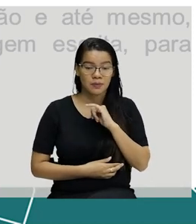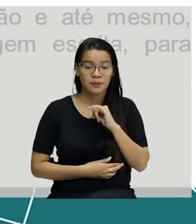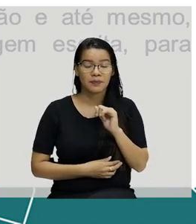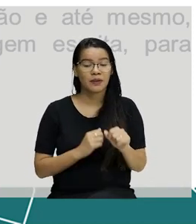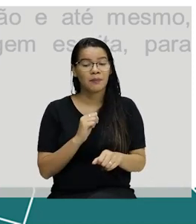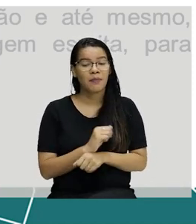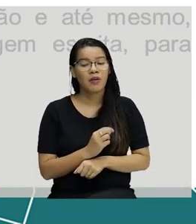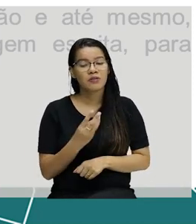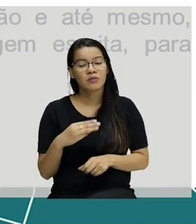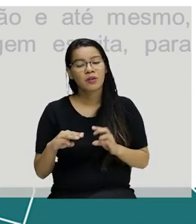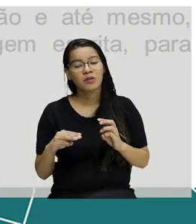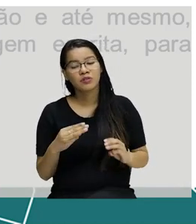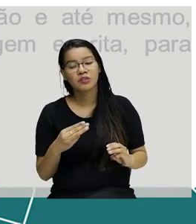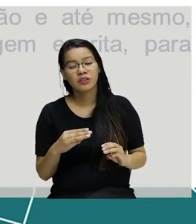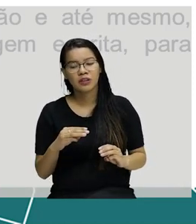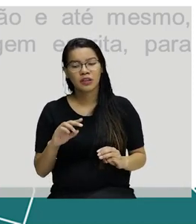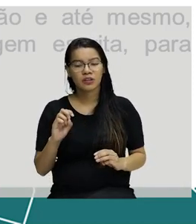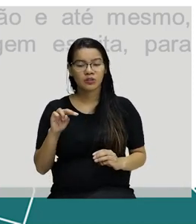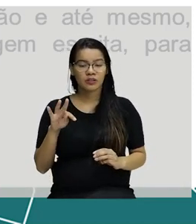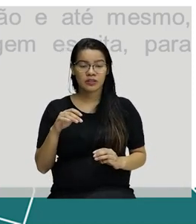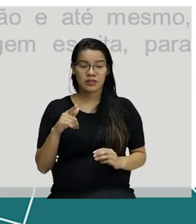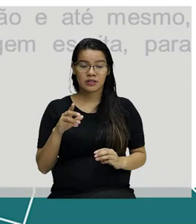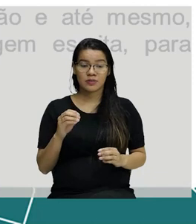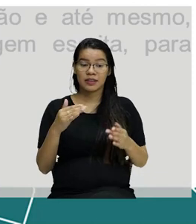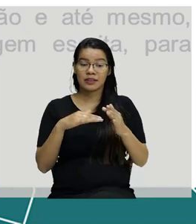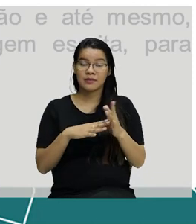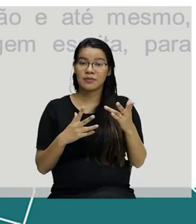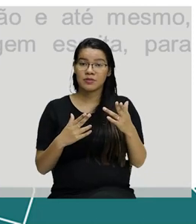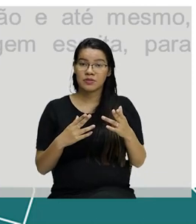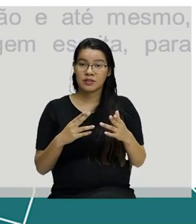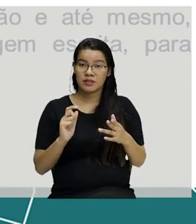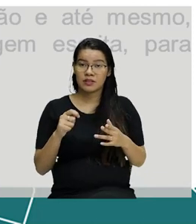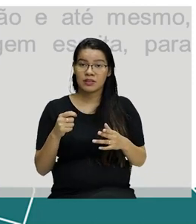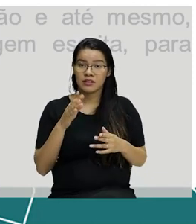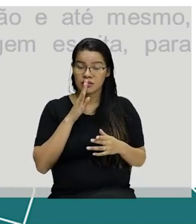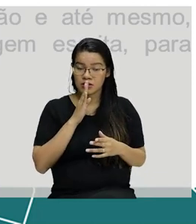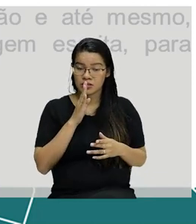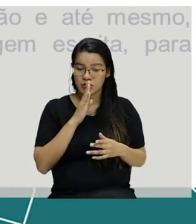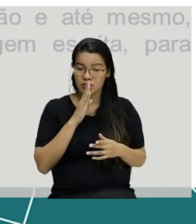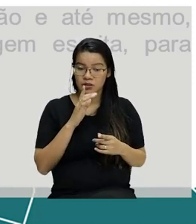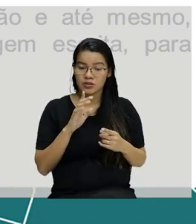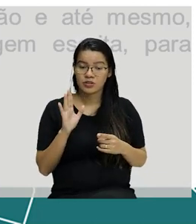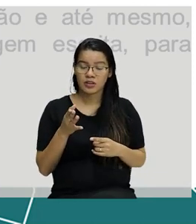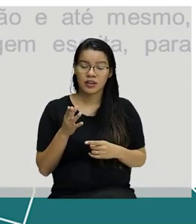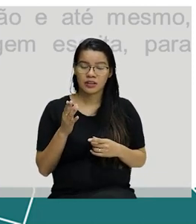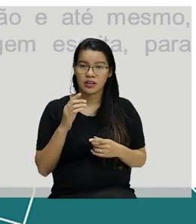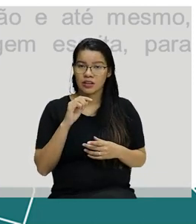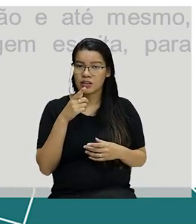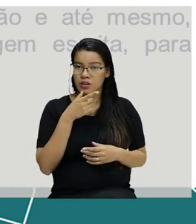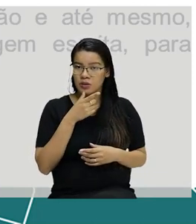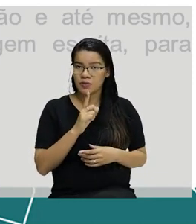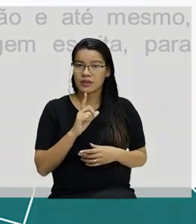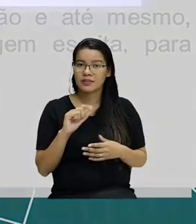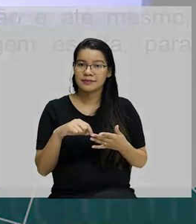entonação e até mesmo silêncio que só estão presentes na oralidade na linguagem escrita para substituir Tais recursos